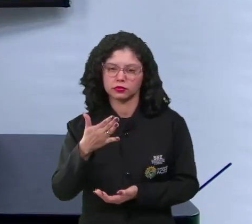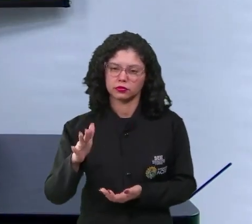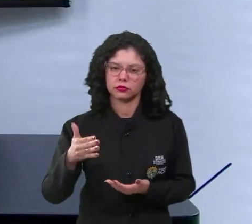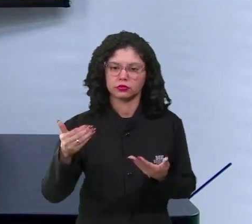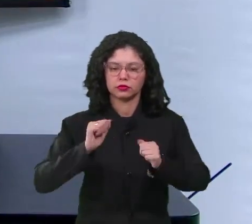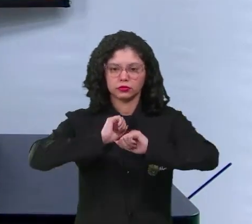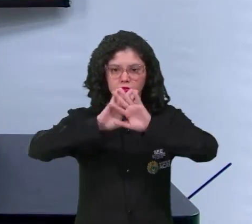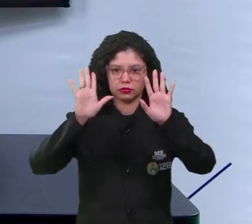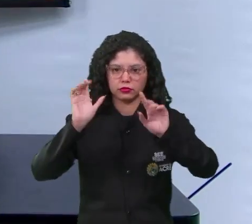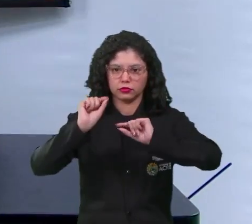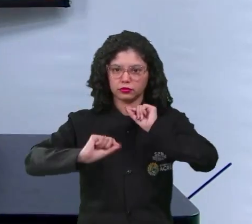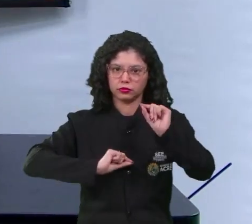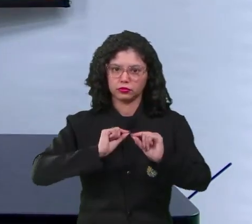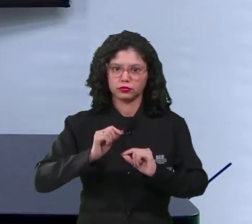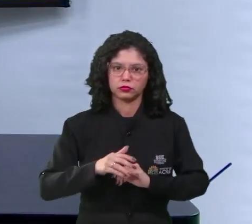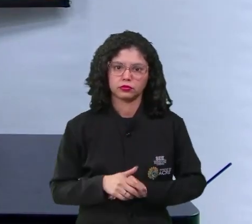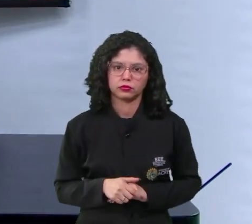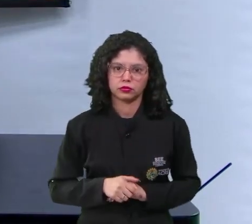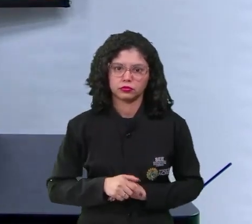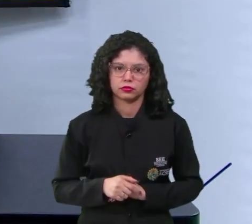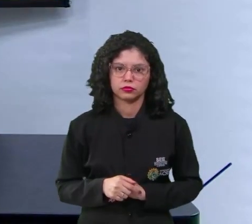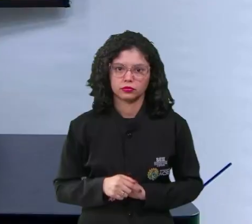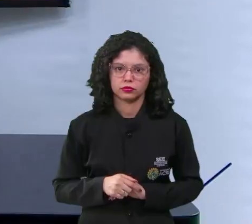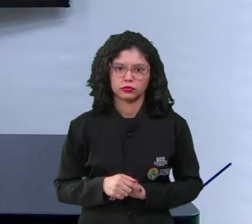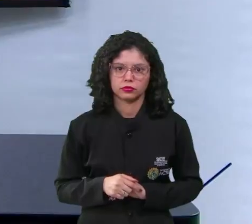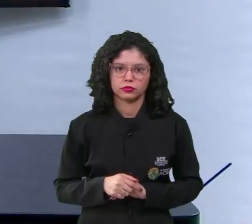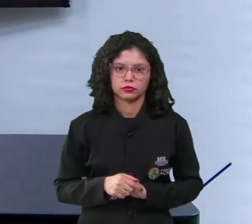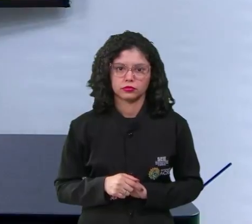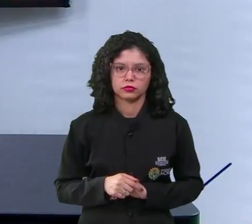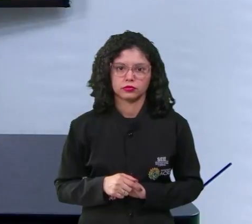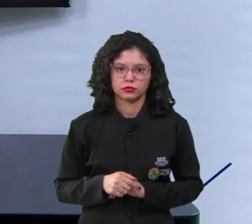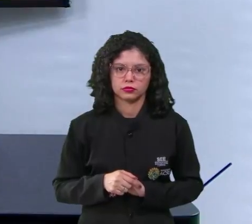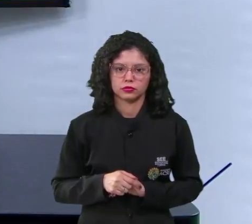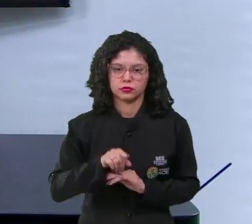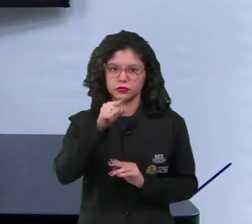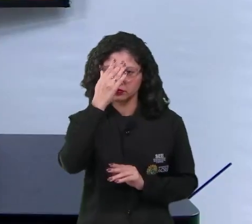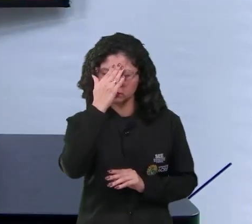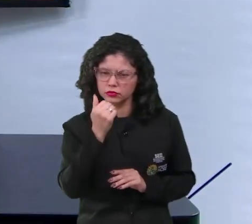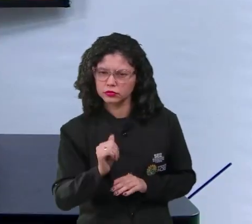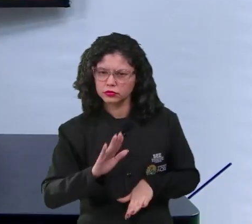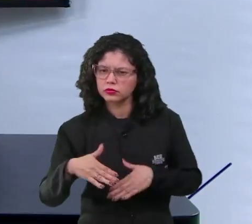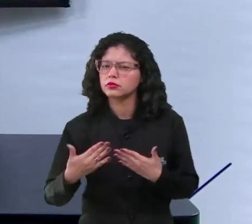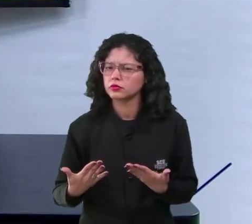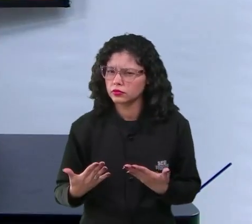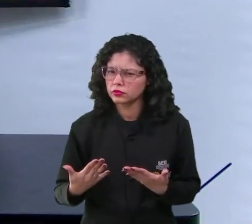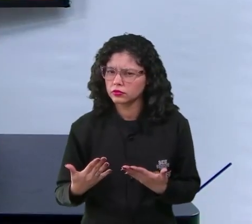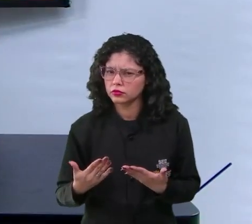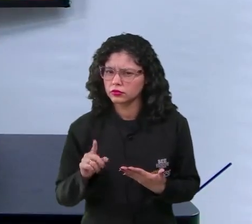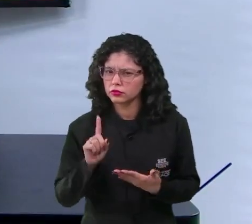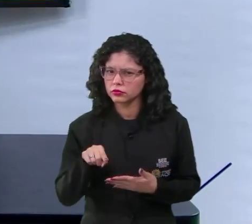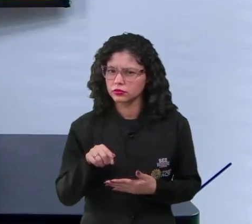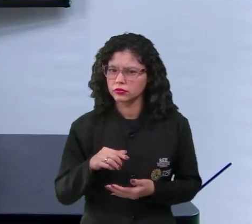menos clara do que seja a resposta a essa questão. Você já sabe qual é?